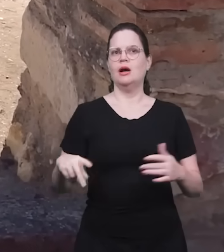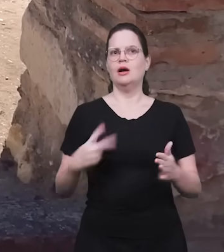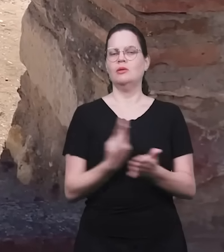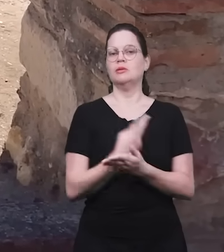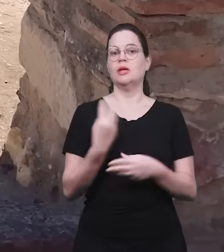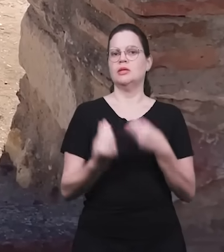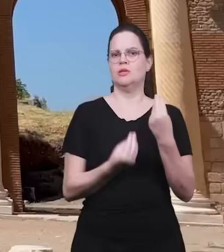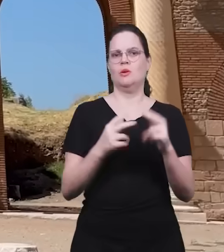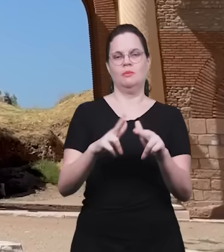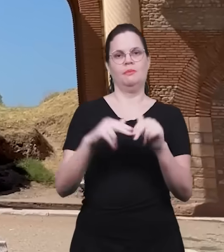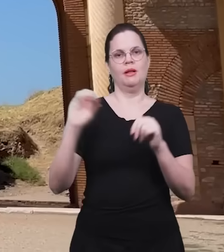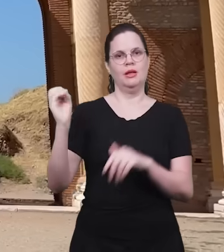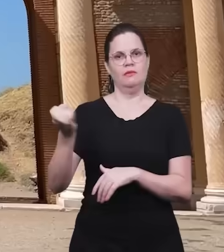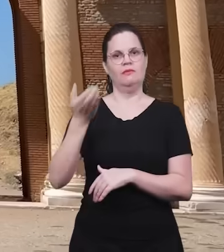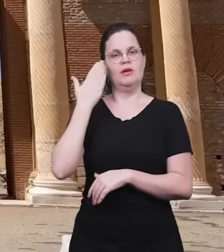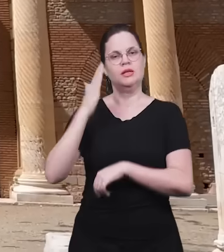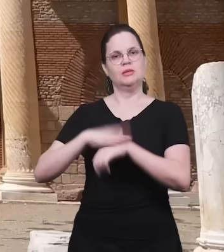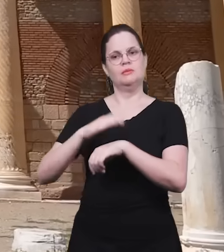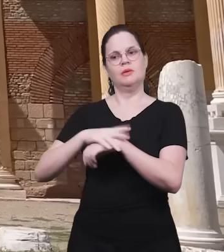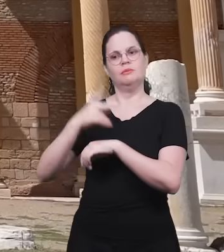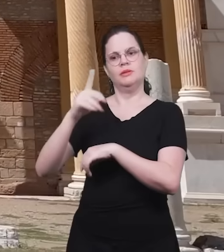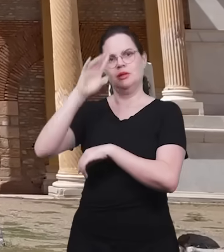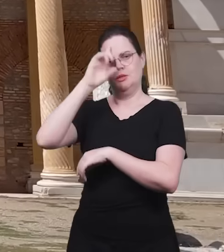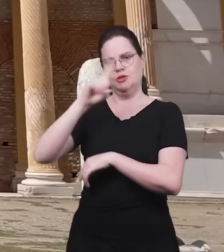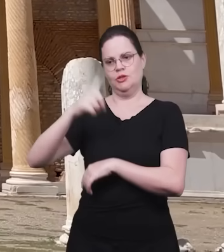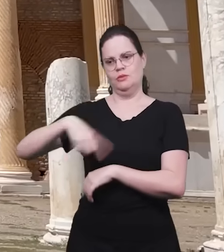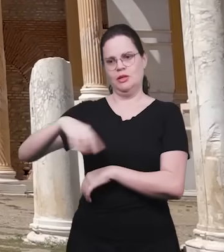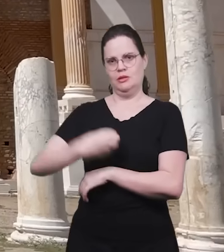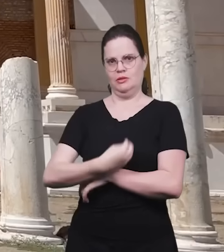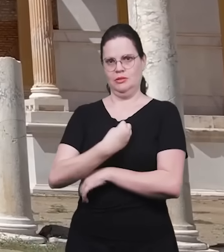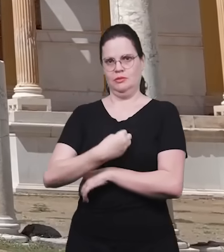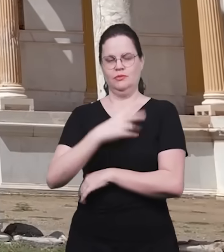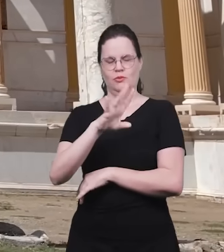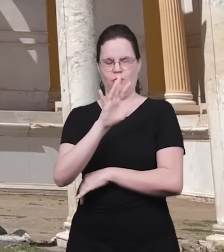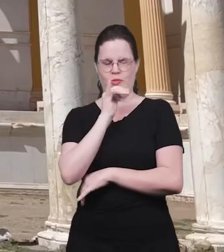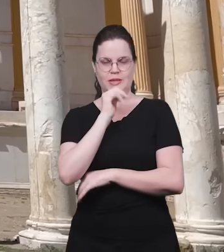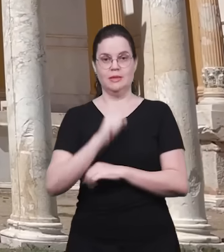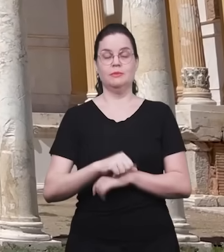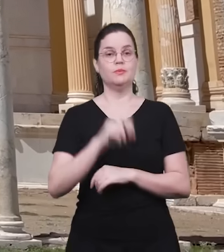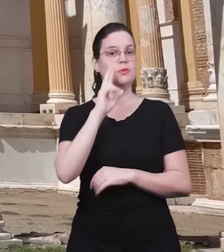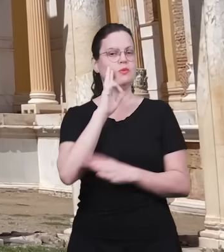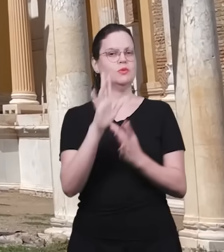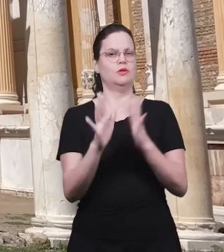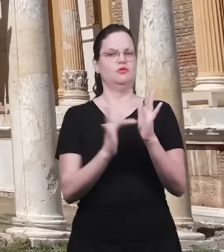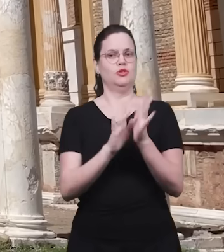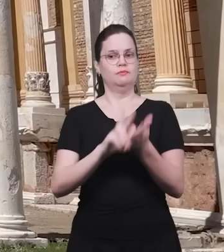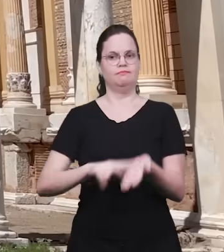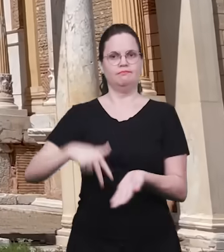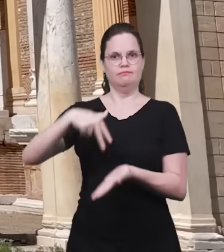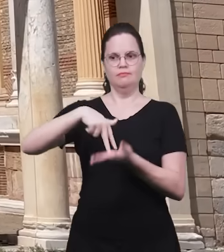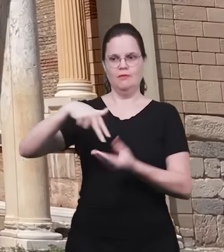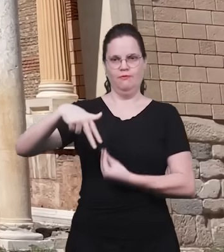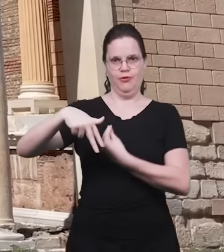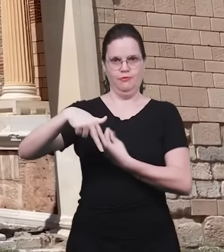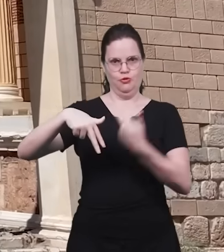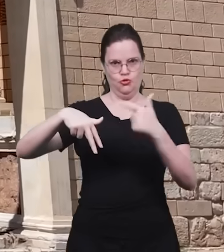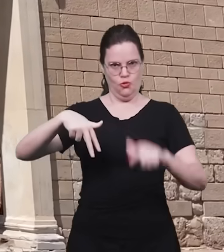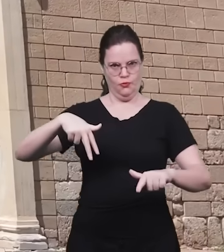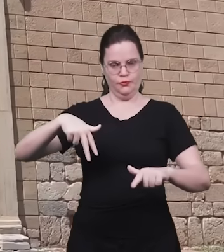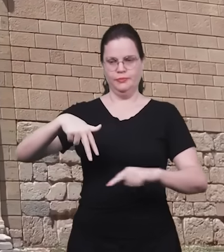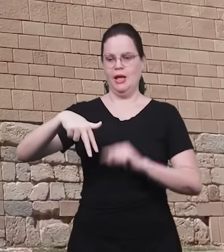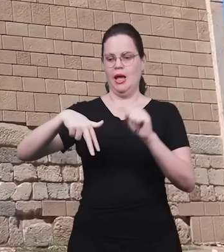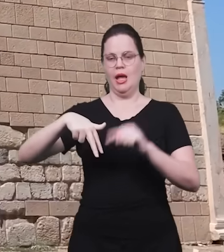acontece através de uma revelação de Deus para o homem. Um exemplo disso é que quando o Senhor Jesus ressuscita,